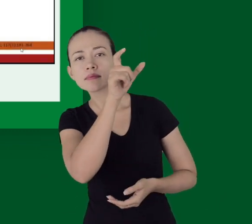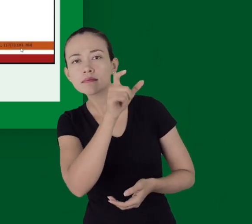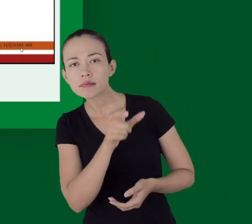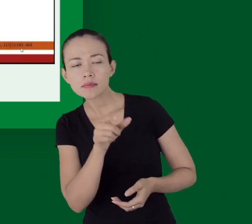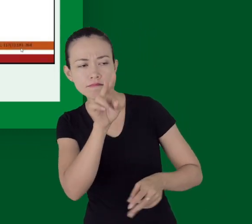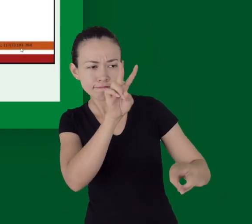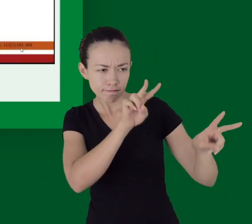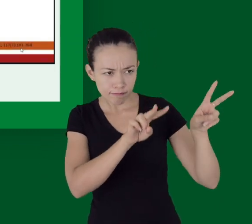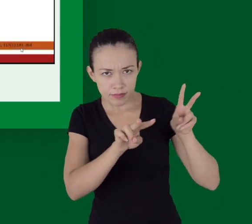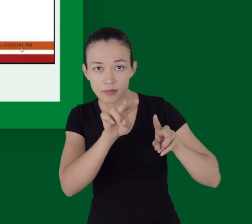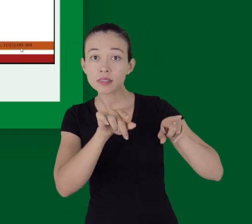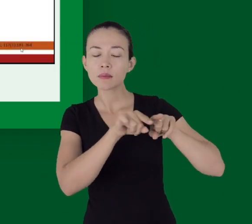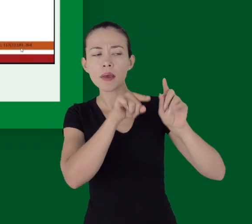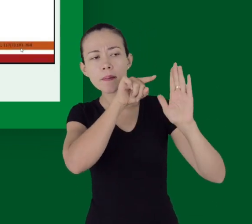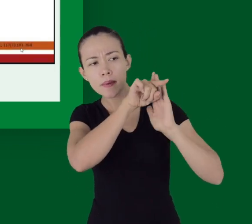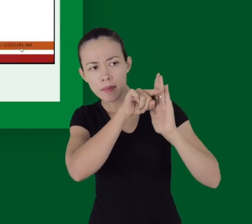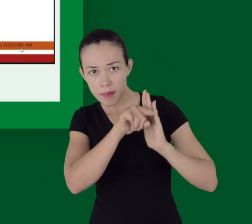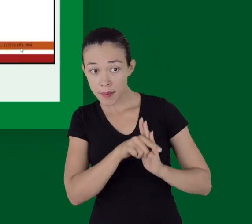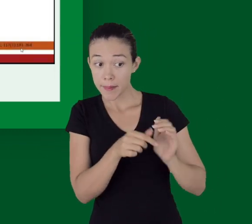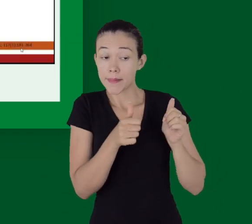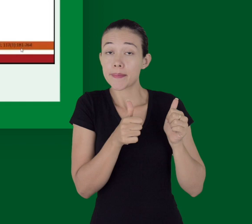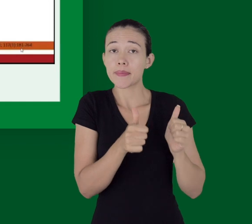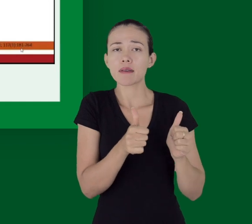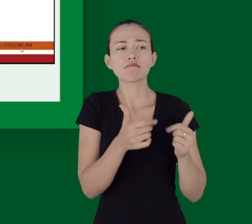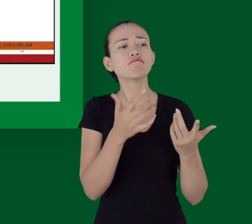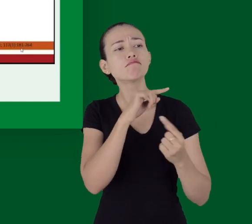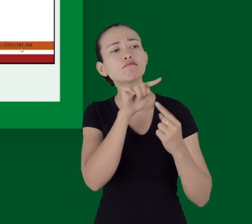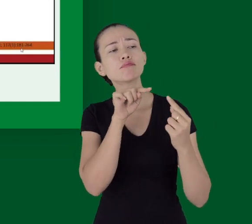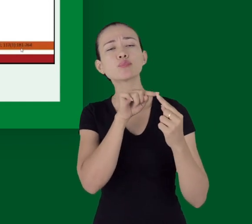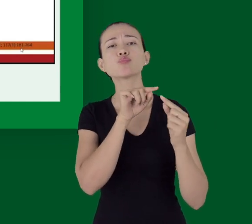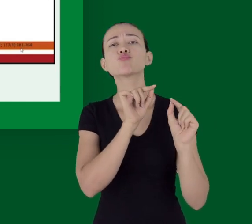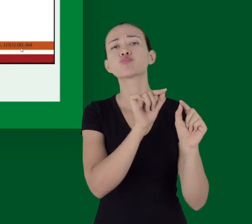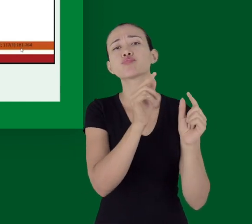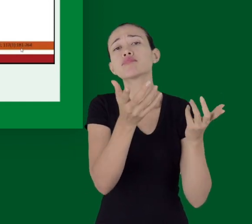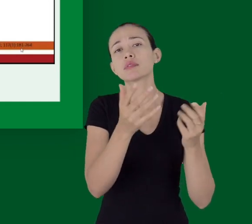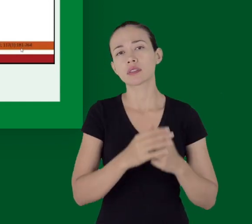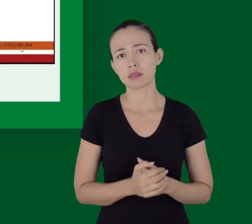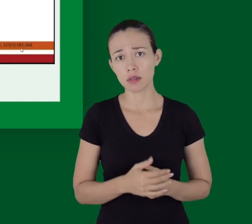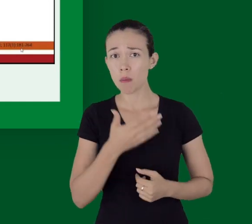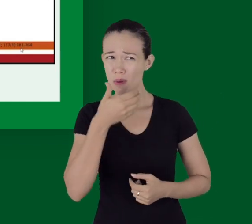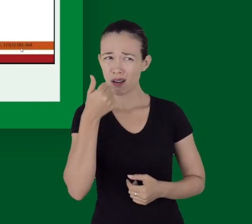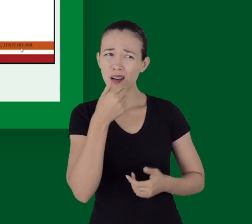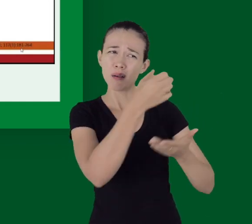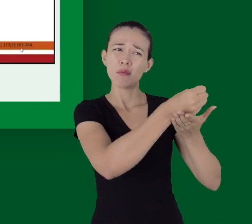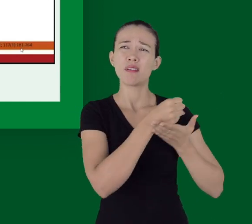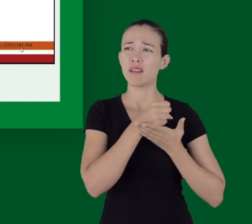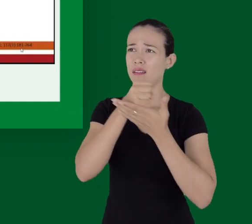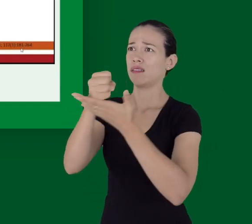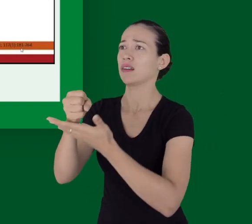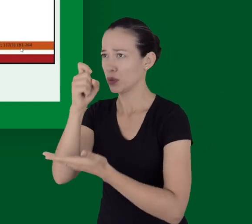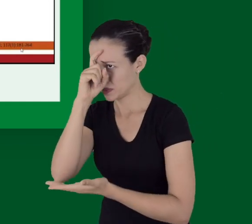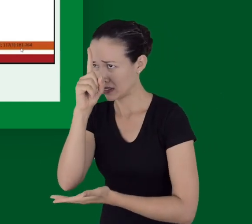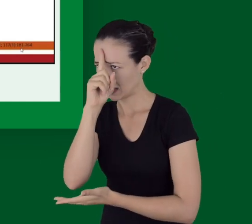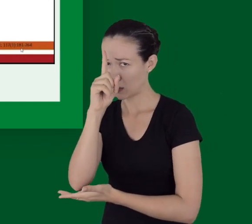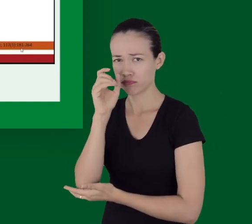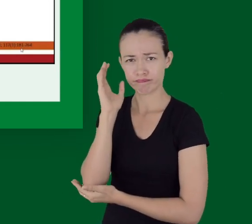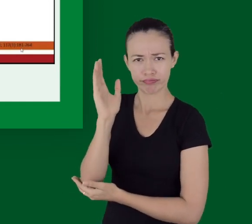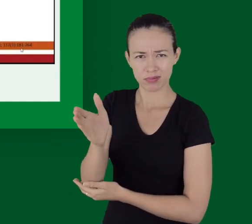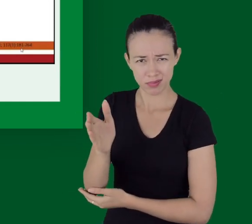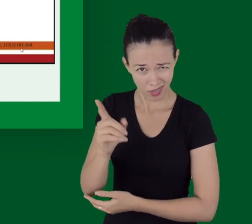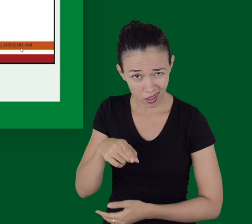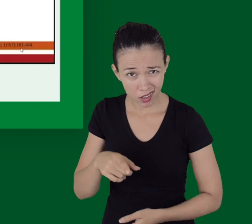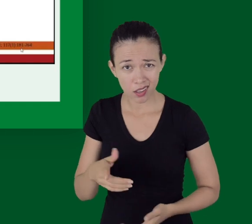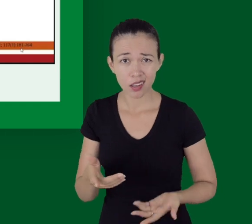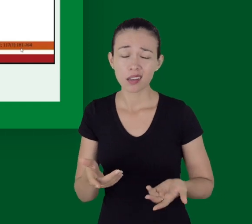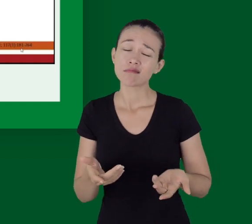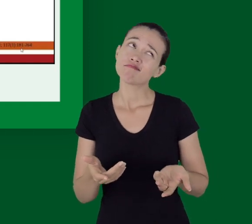desse exame bem feito, uma anamnese bem feita? Para quem você quer fazer tantas perguntas, quer saber tanto, não é mais fácil pegar o paciente e levar